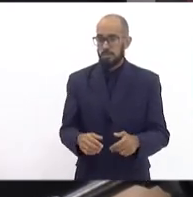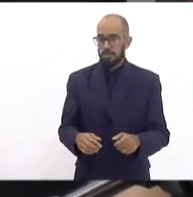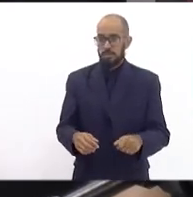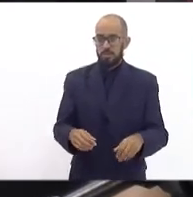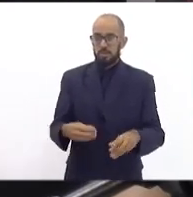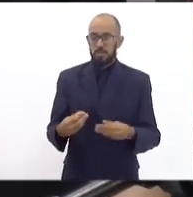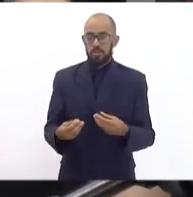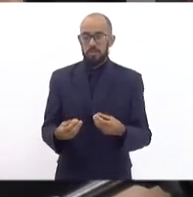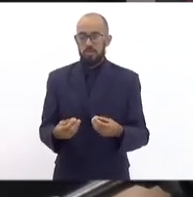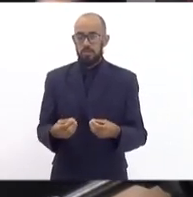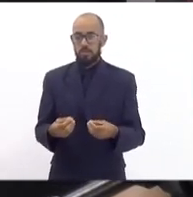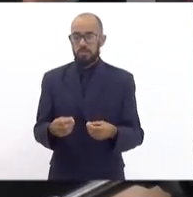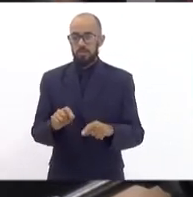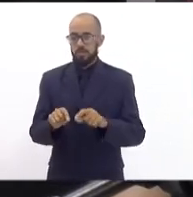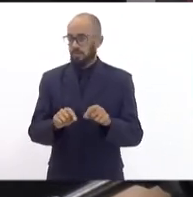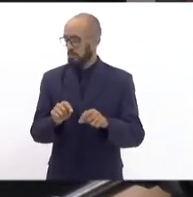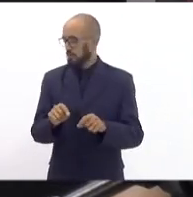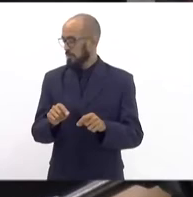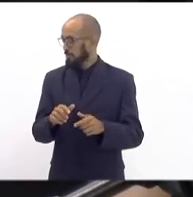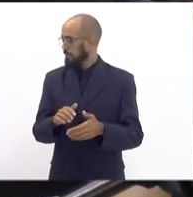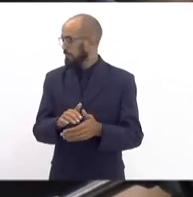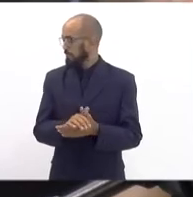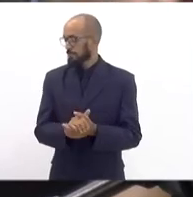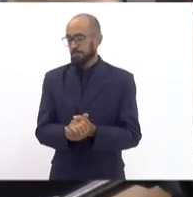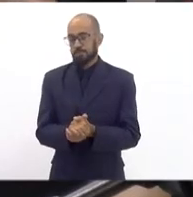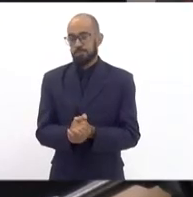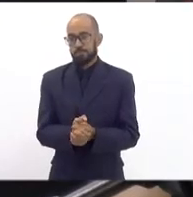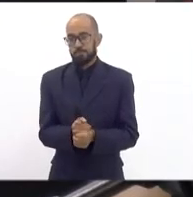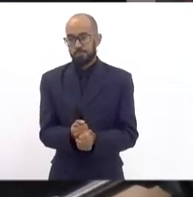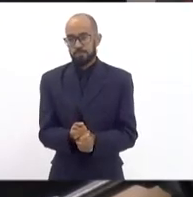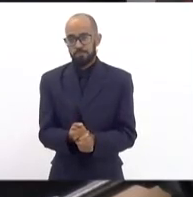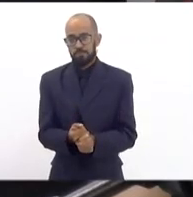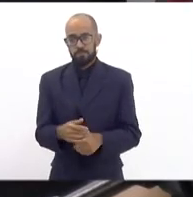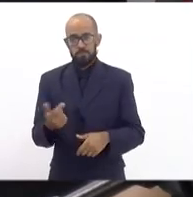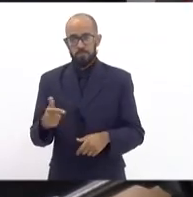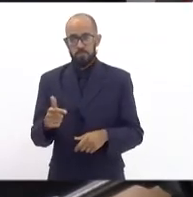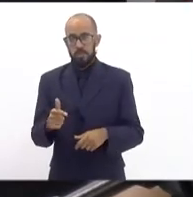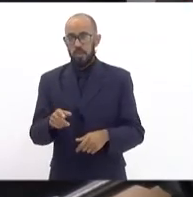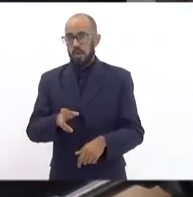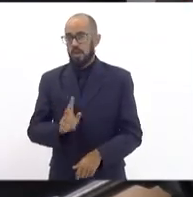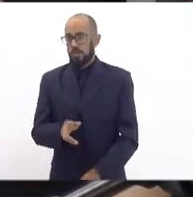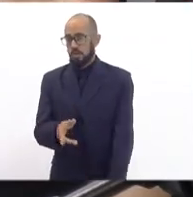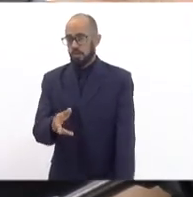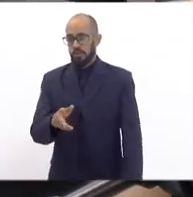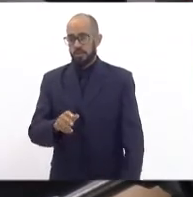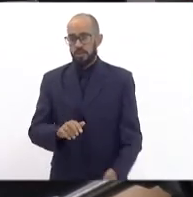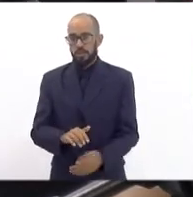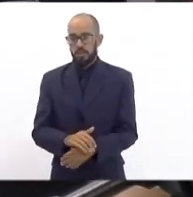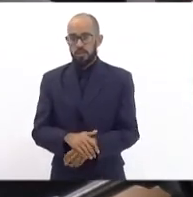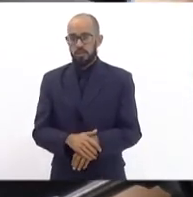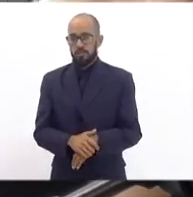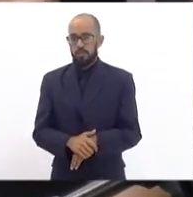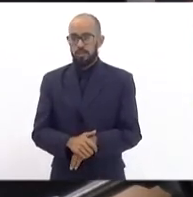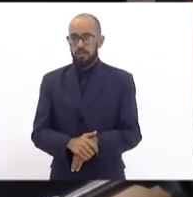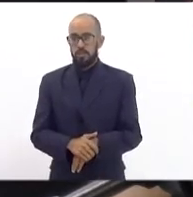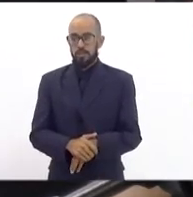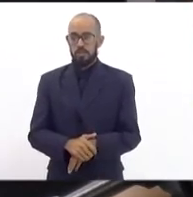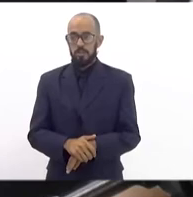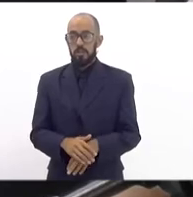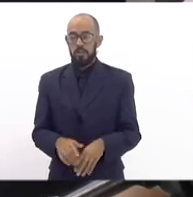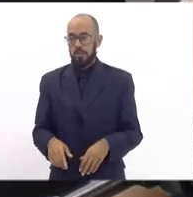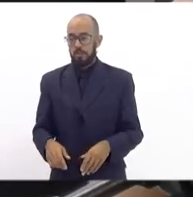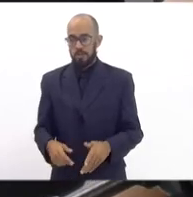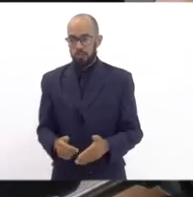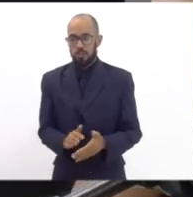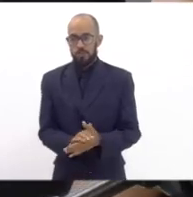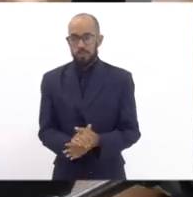muda toda hora. Né? Não tem essa continuidade, claro que a gente tem a continuidade do que está escrito, né? Mas de não